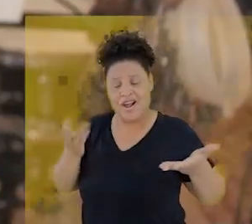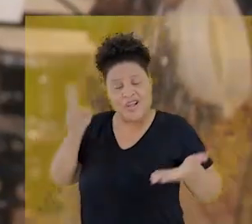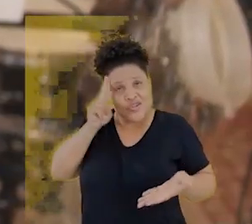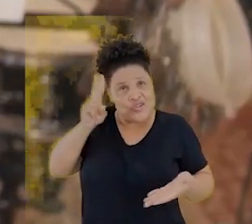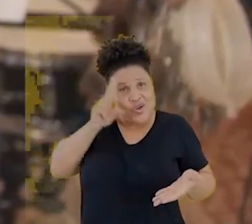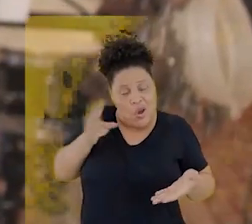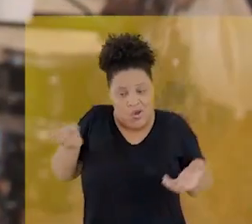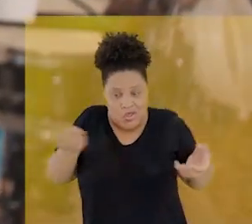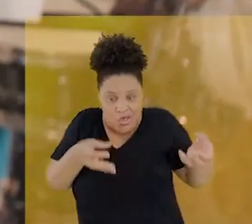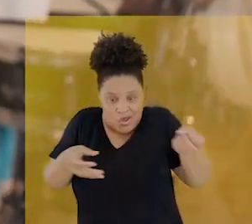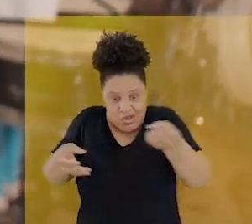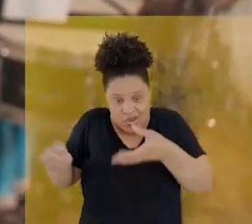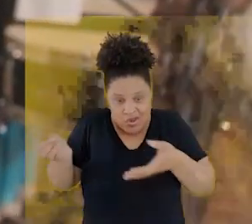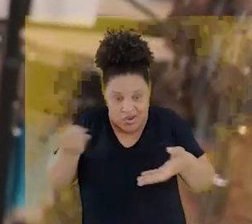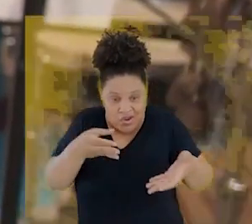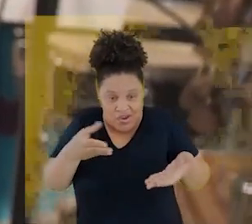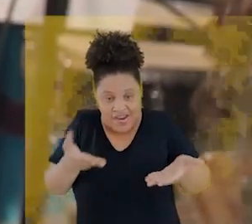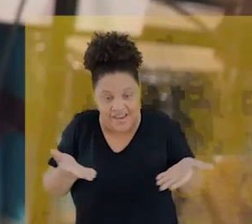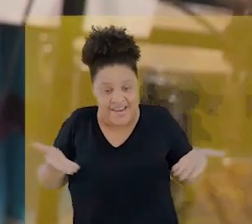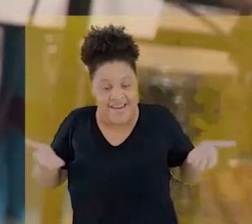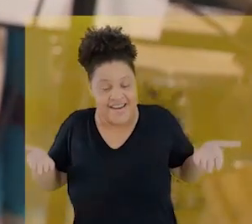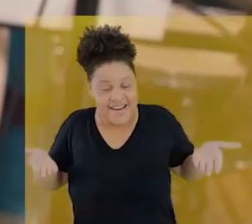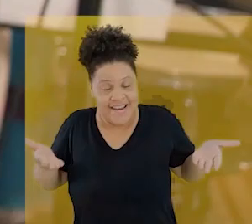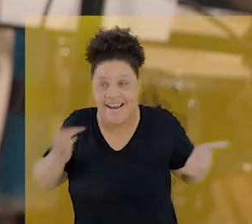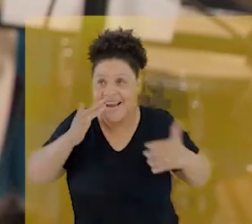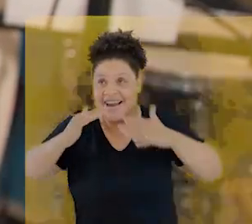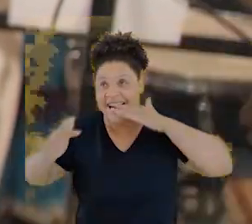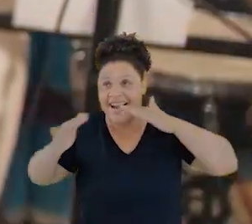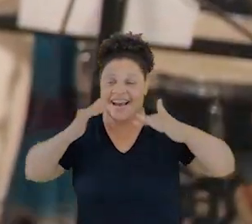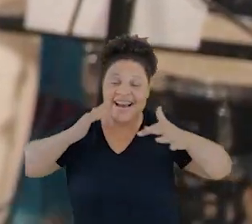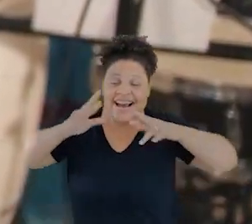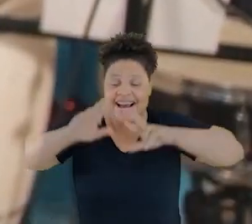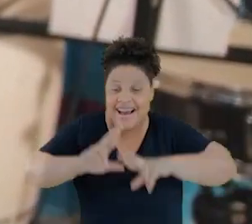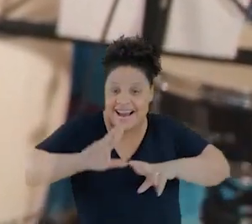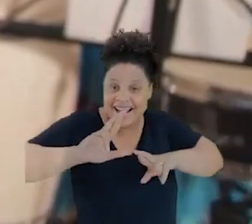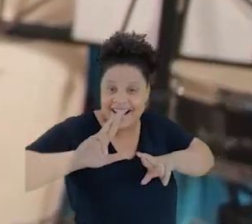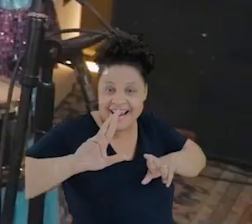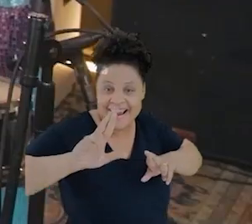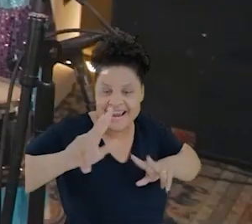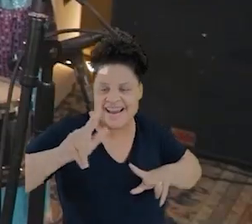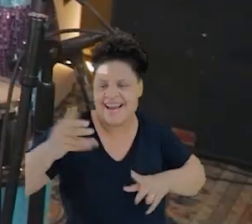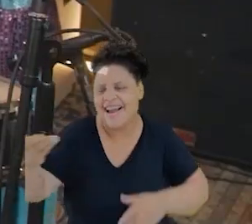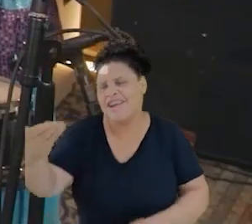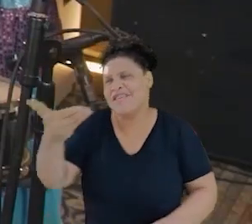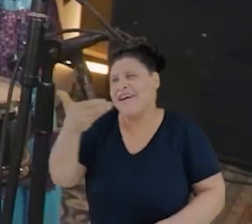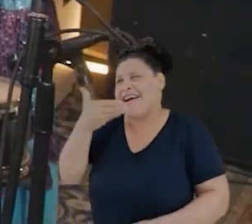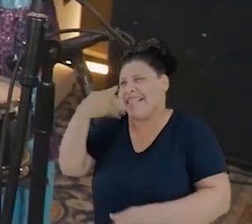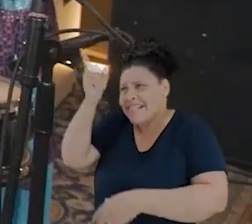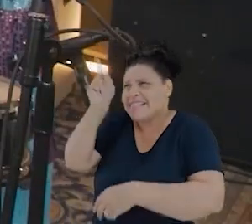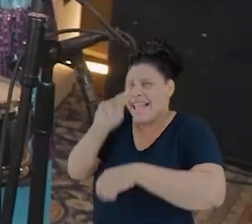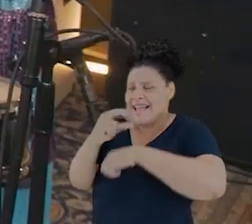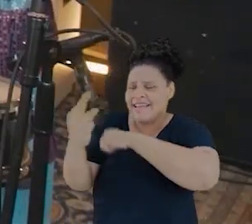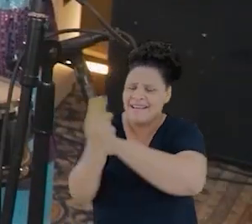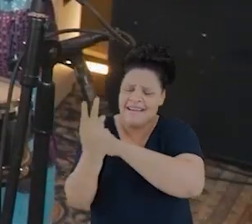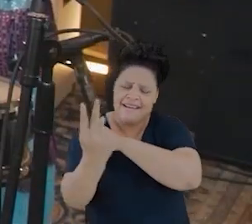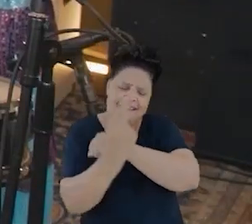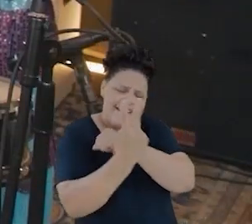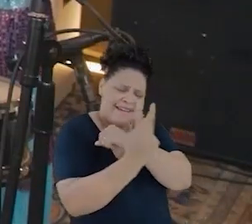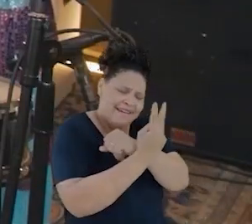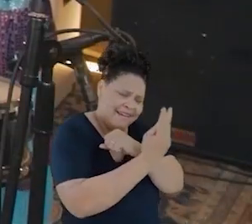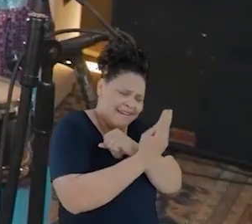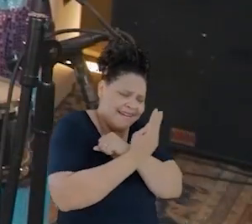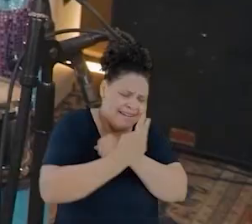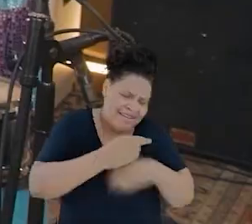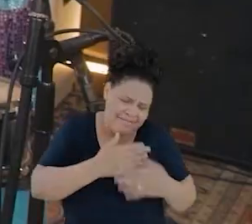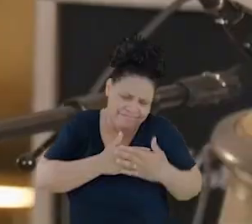vou batendo na memória, me ajuda de cor. Peço a Deus proteção, me acalmando o coração, e que eu